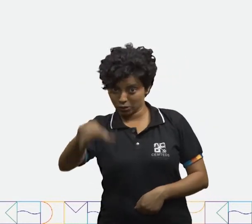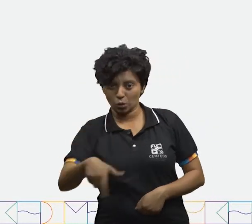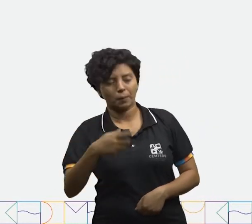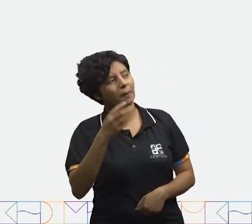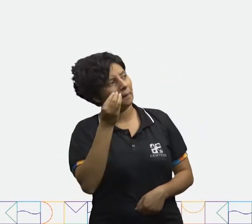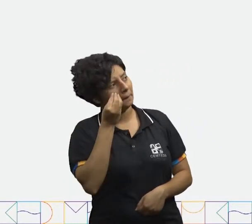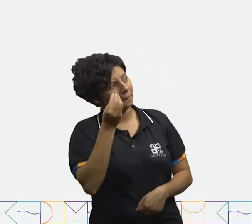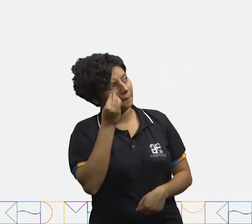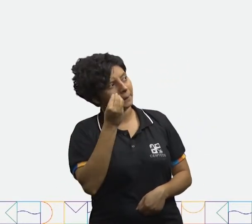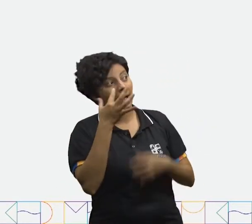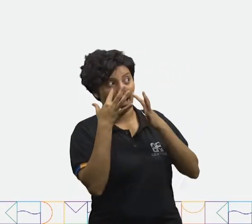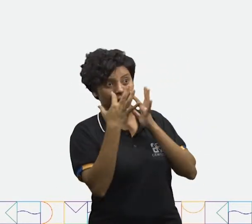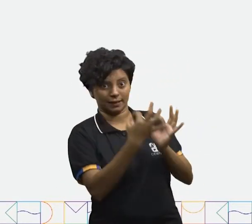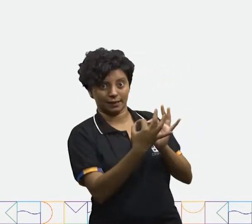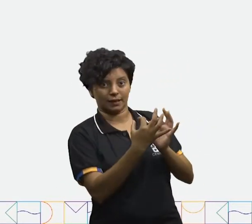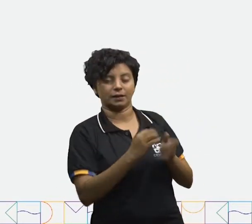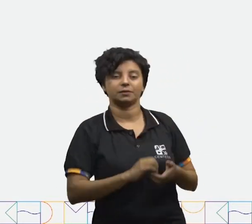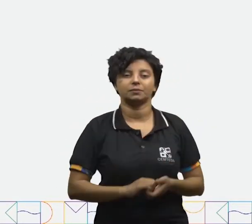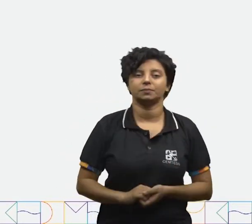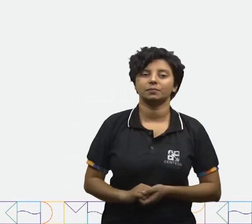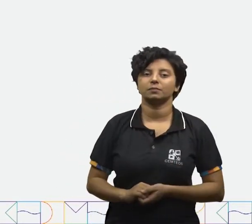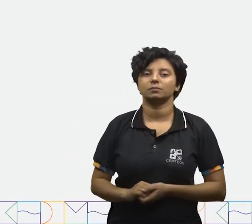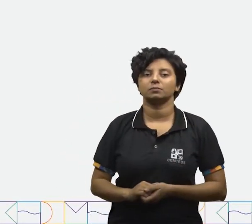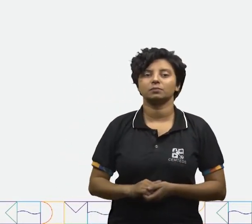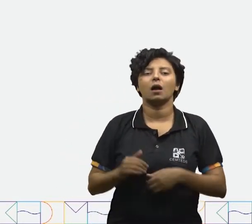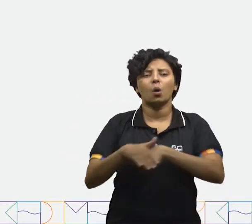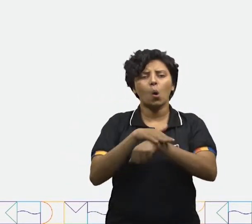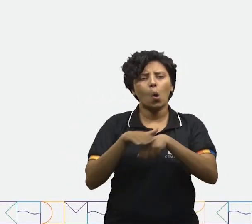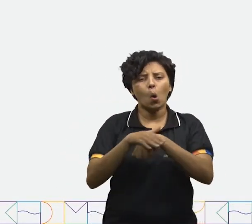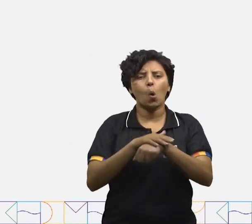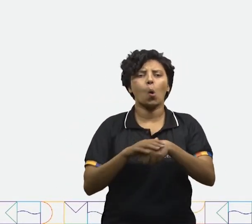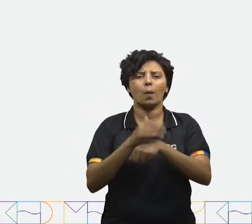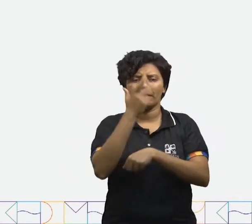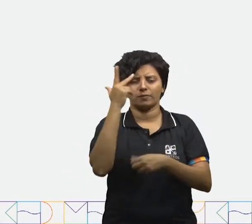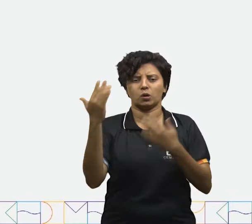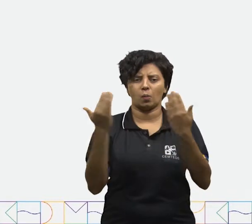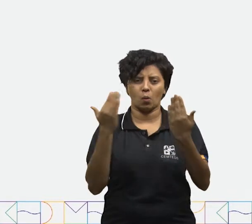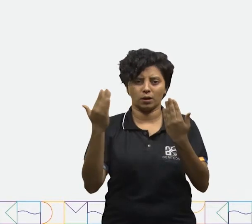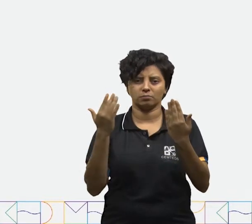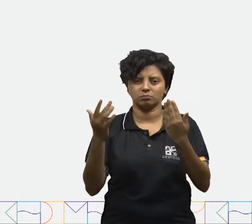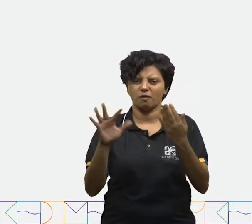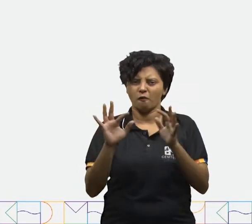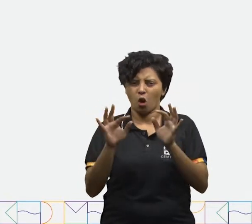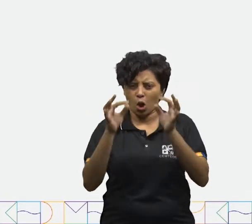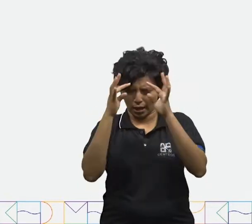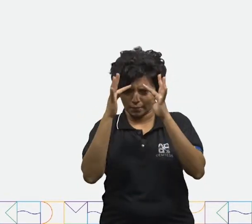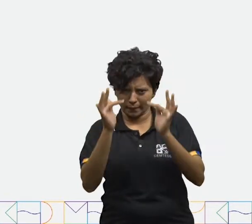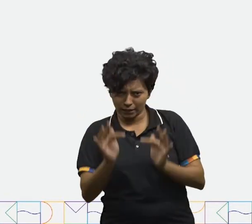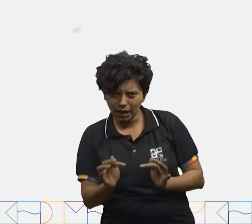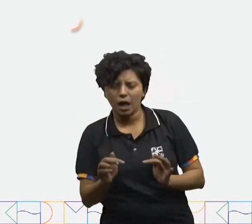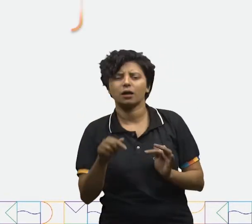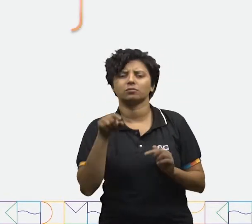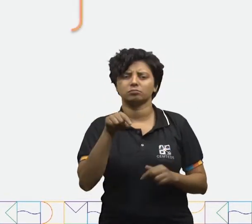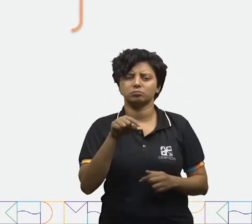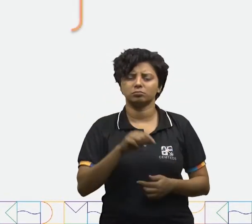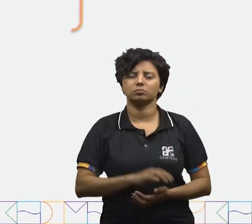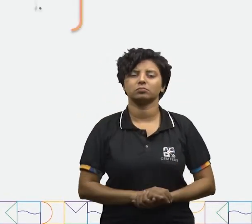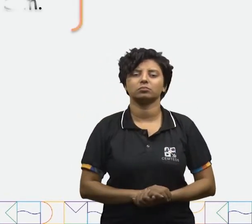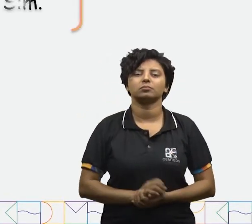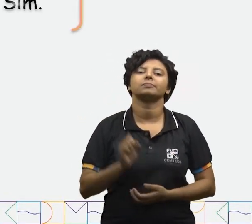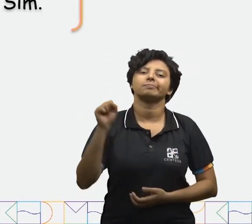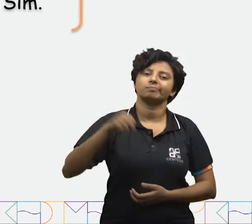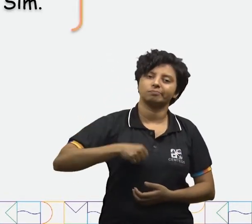deve ouvir atentamente. Na conversa com a professora Mônica, os turnos de fala foram respeitados?